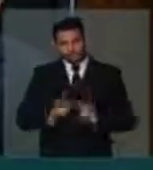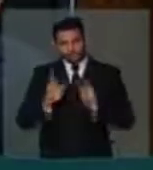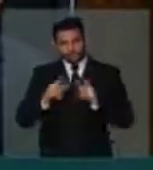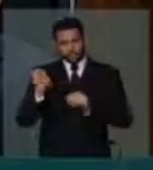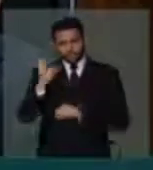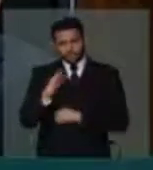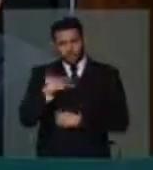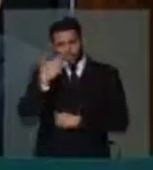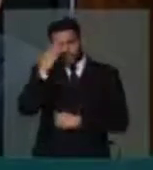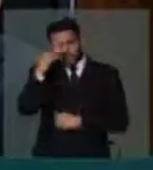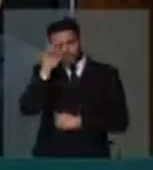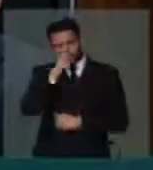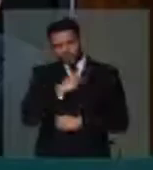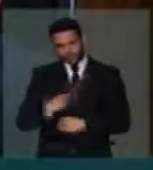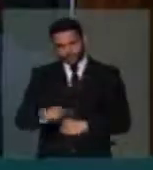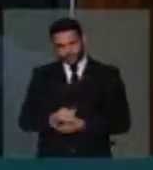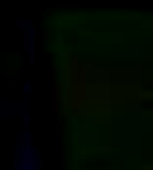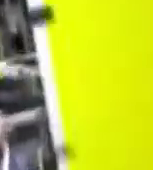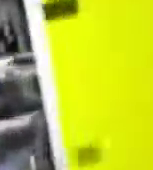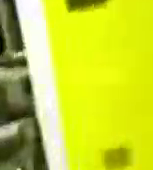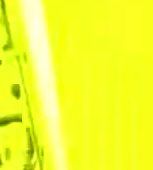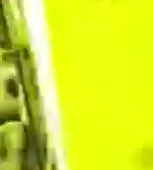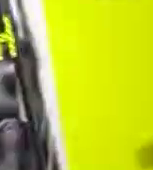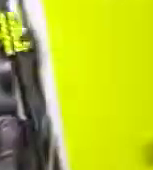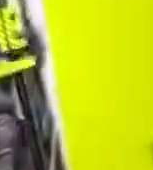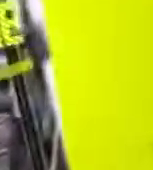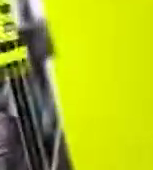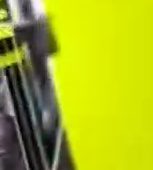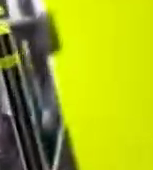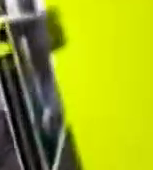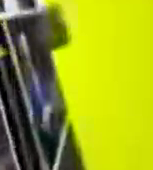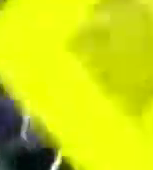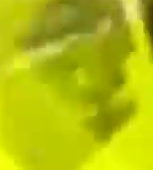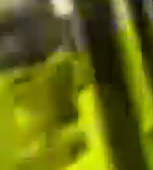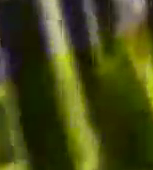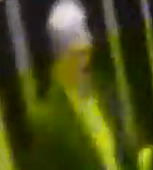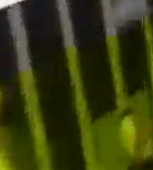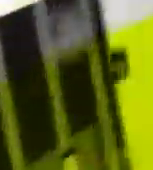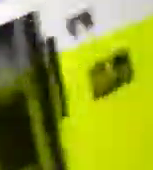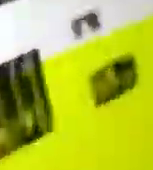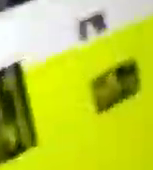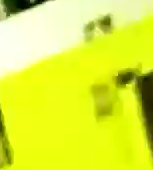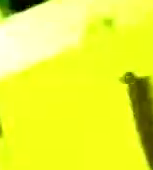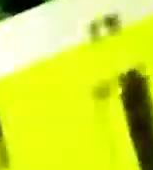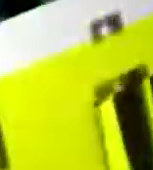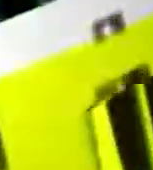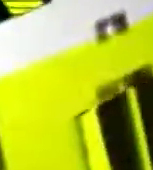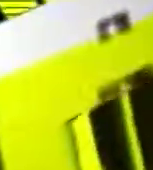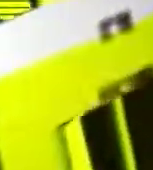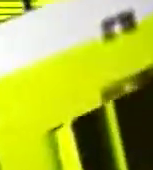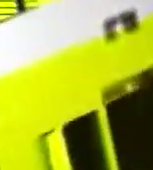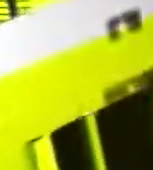Brasil. Muito obrigado, senhor presidente. Muito obrigado. Que não que sejam menos importantes.